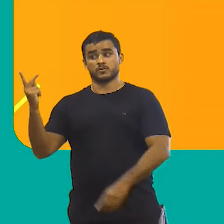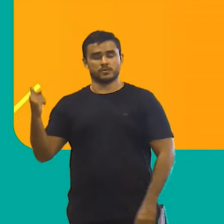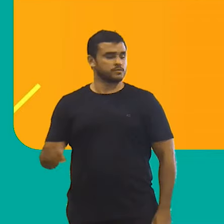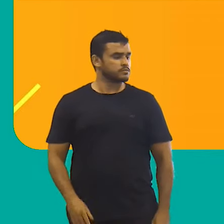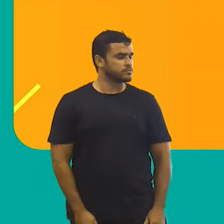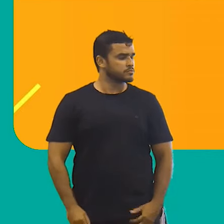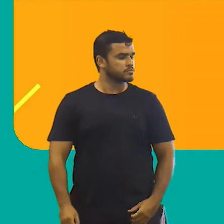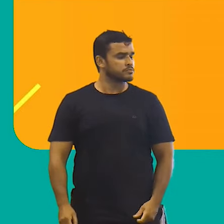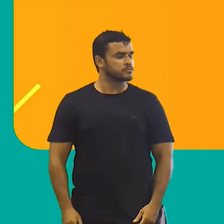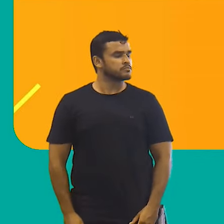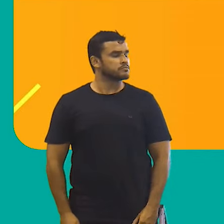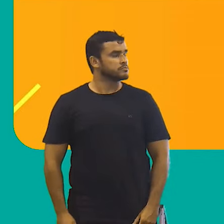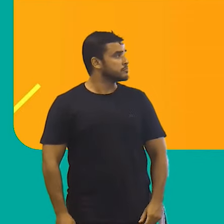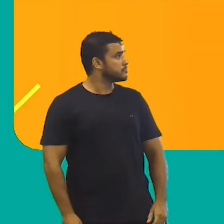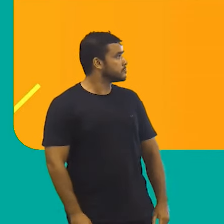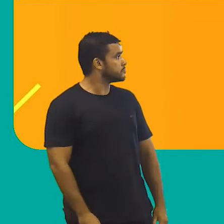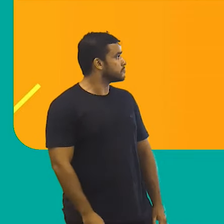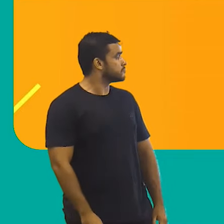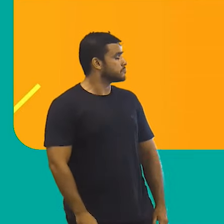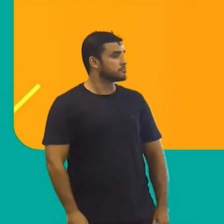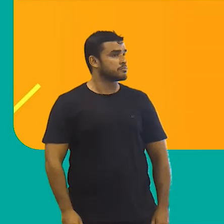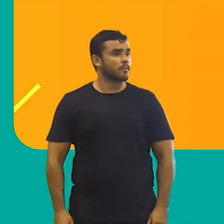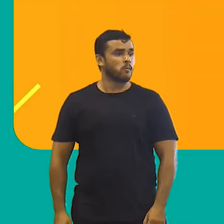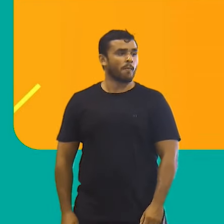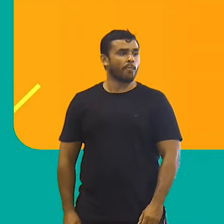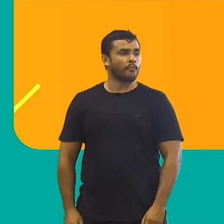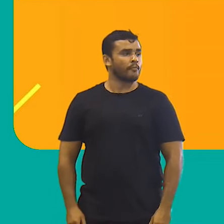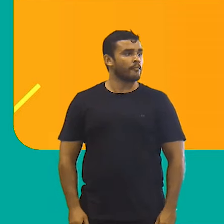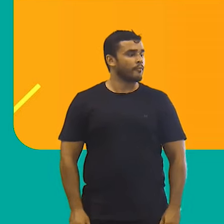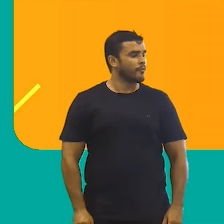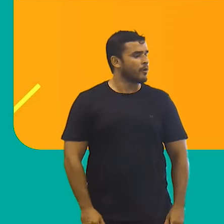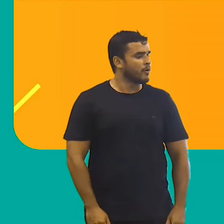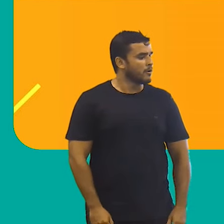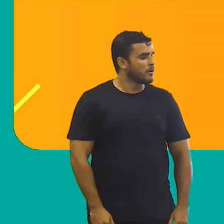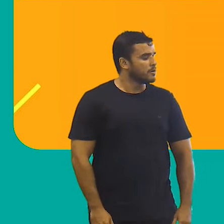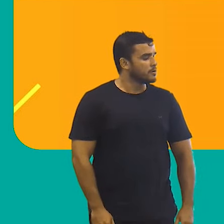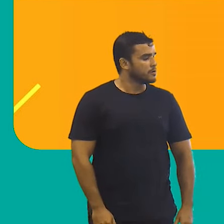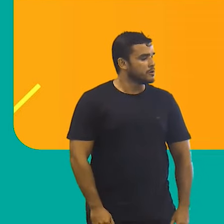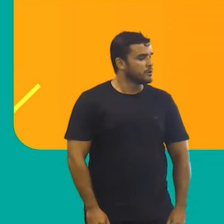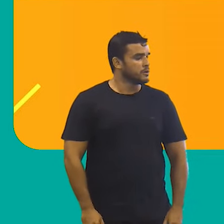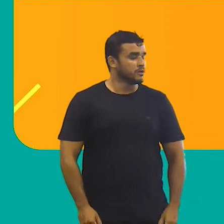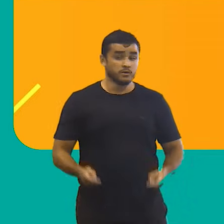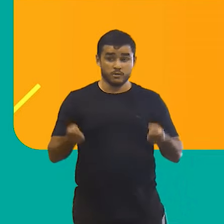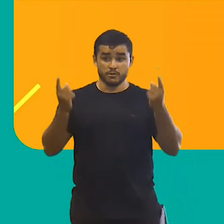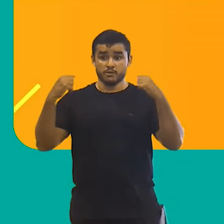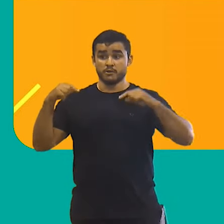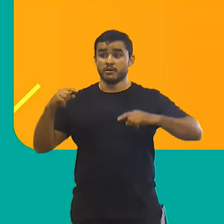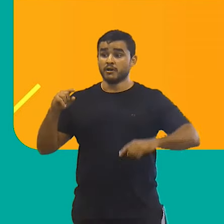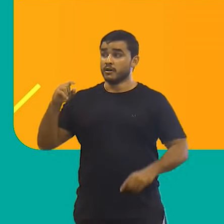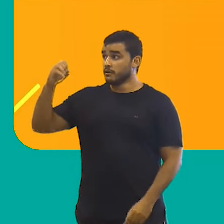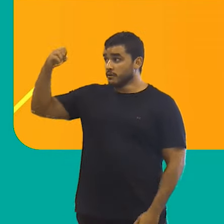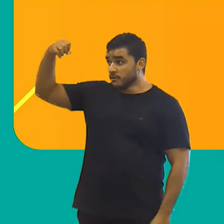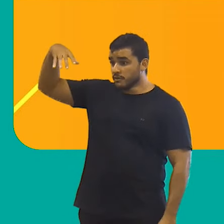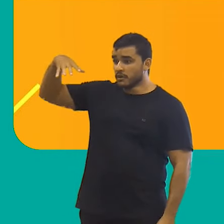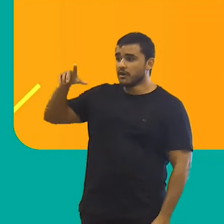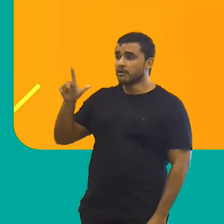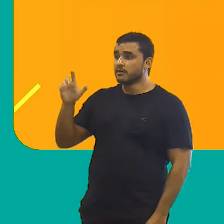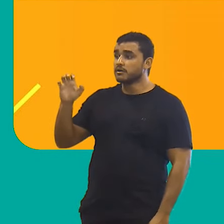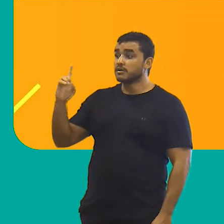E se eu trocasse pela outra, o LED? A energia que o LED vai consumir